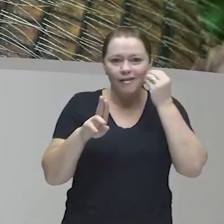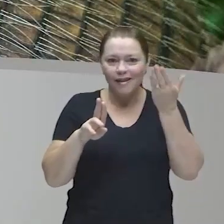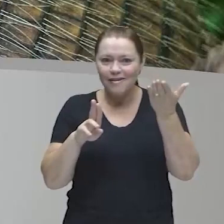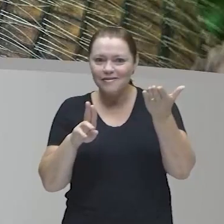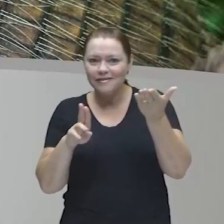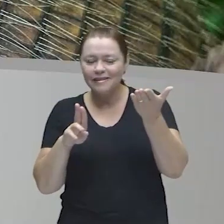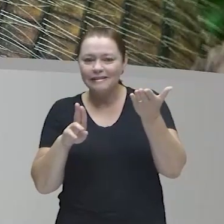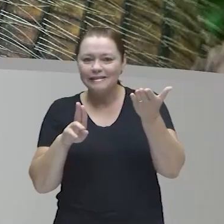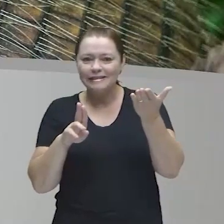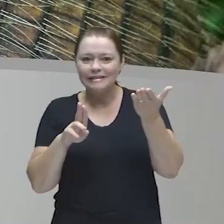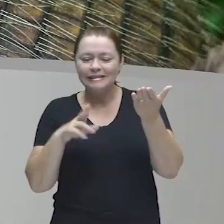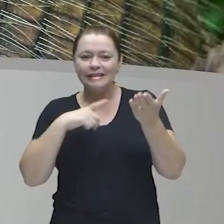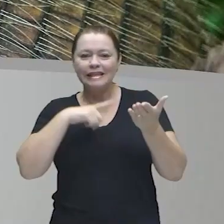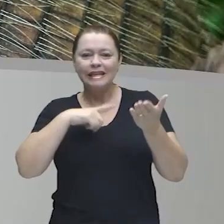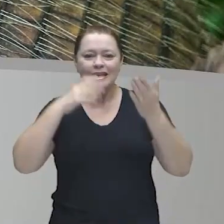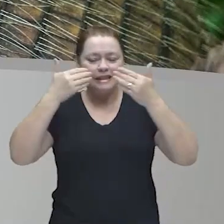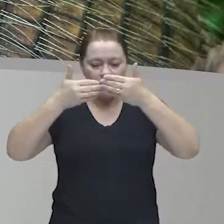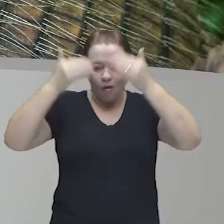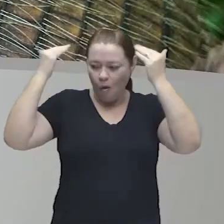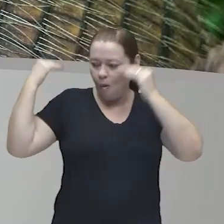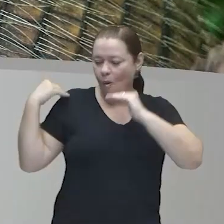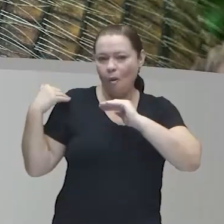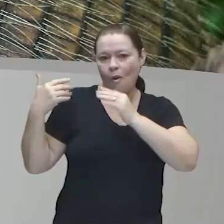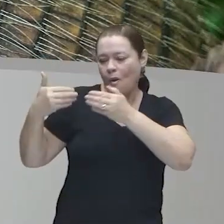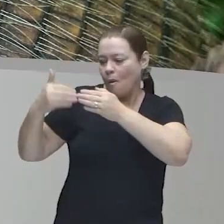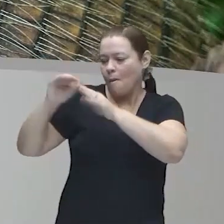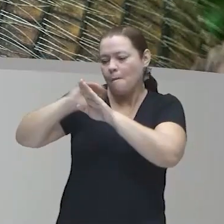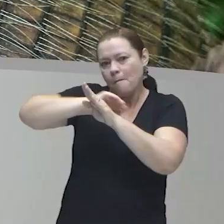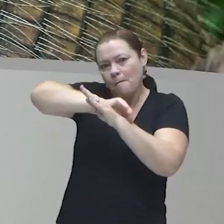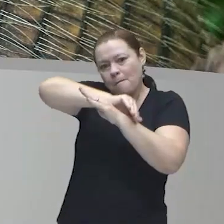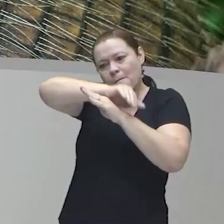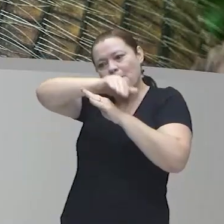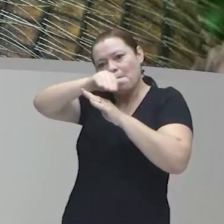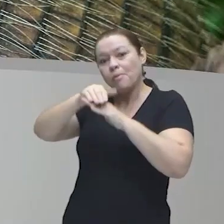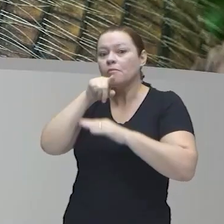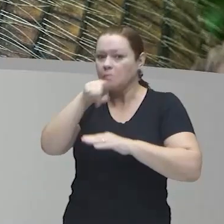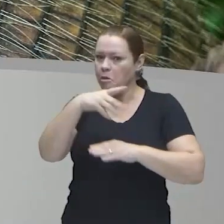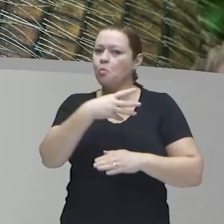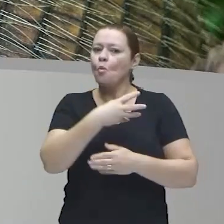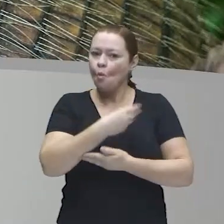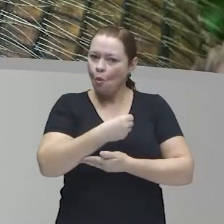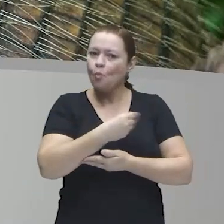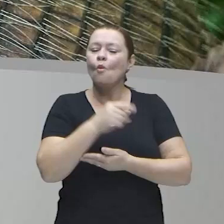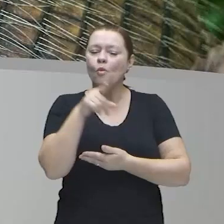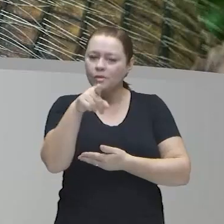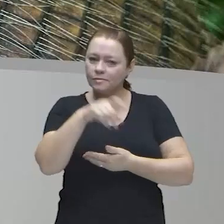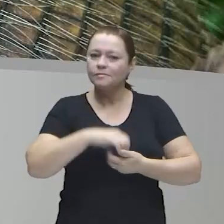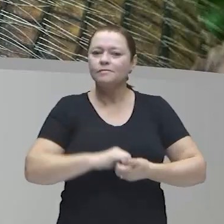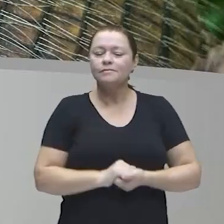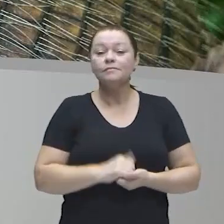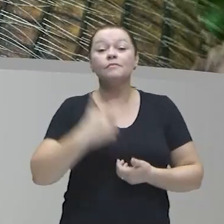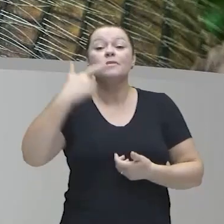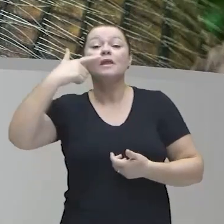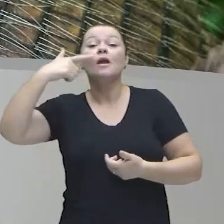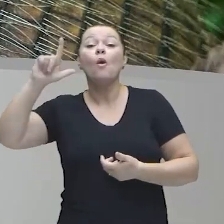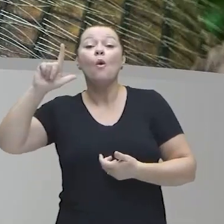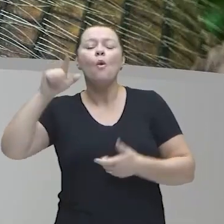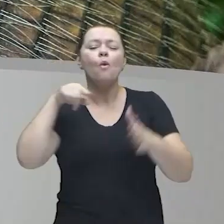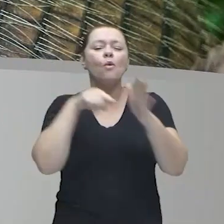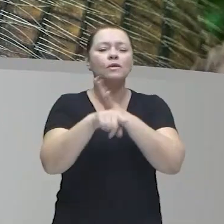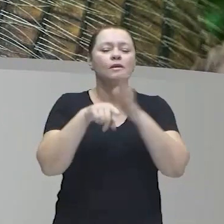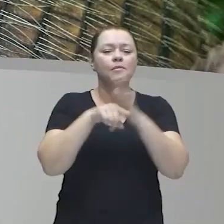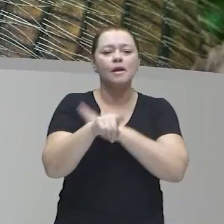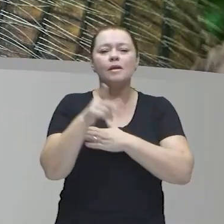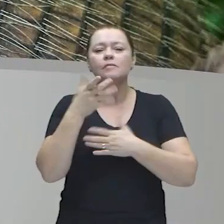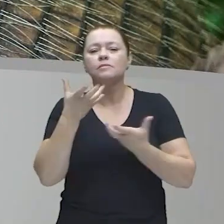uma carapaça e ele é um mamífero. Muito bem. Agora eu vou dar outra para ver se você já